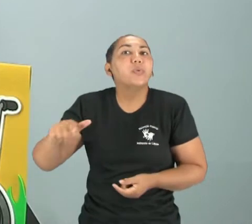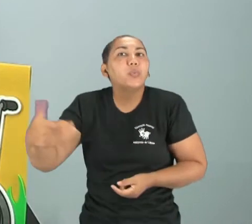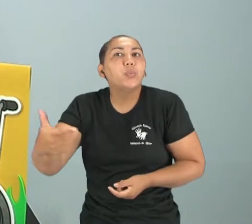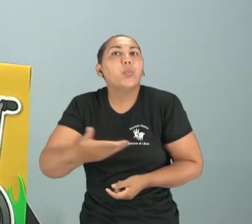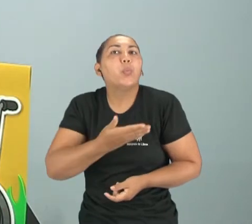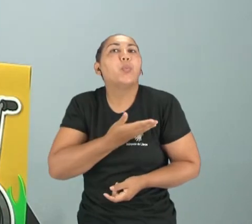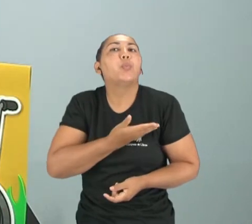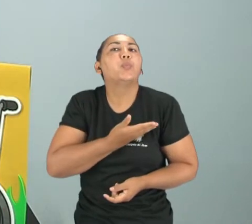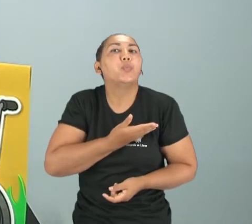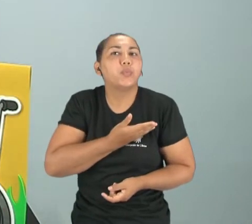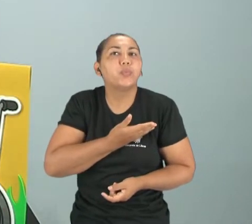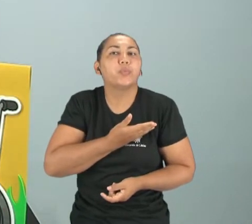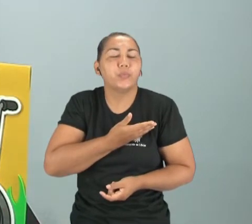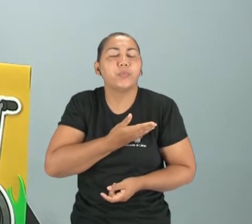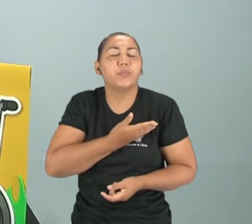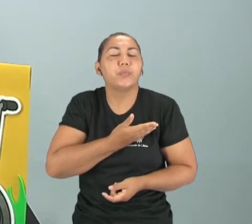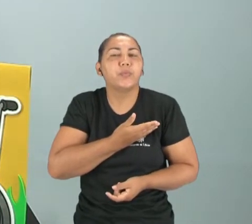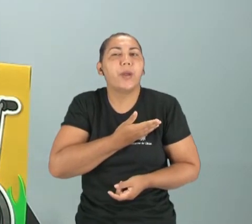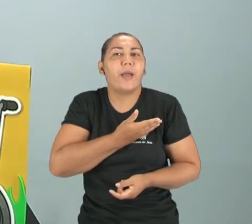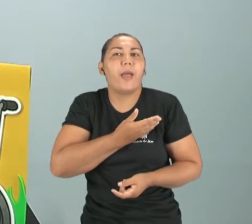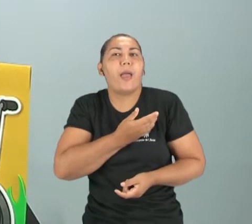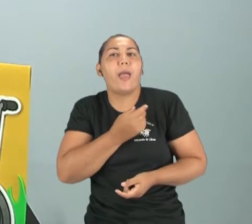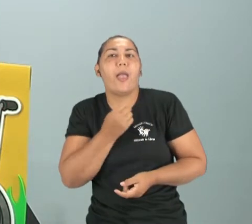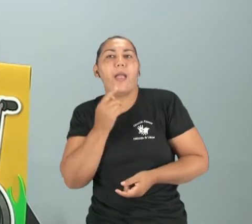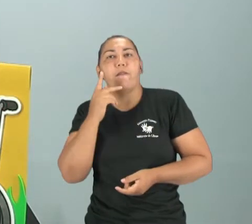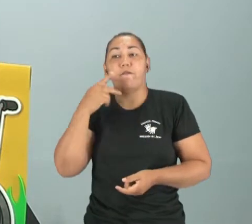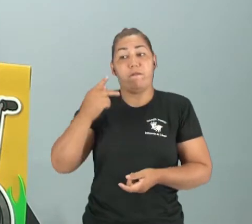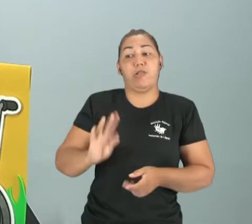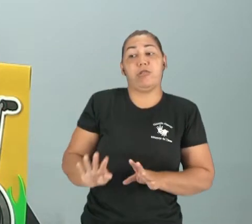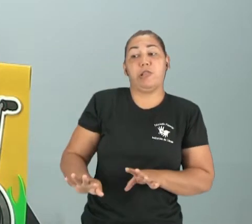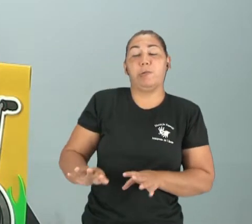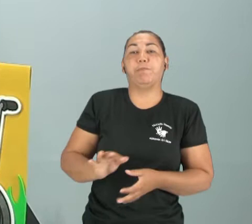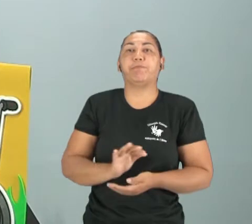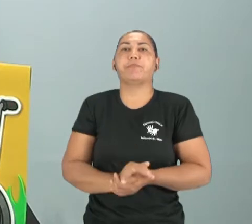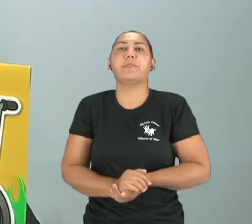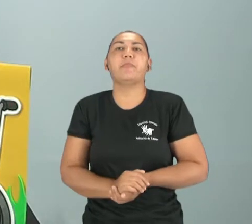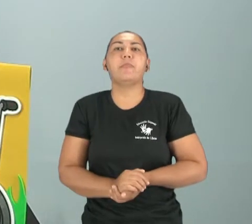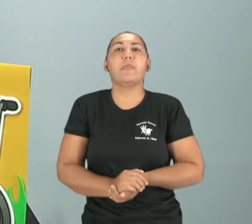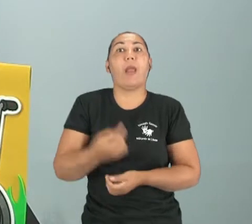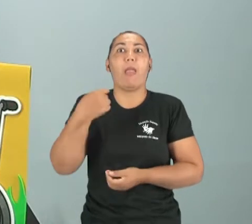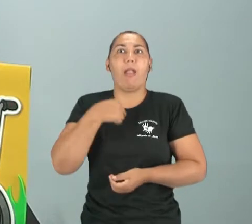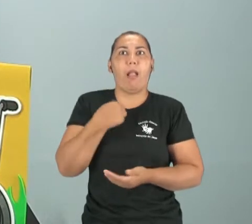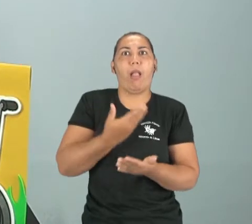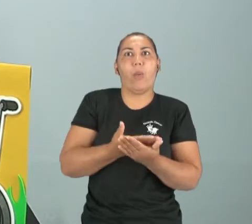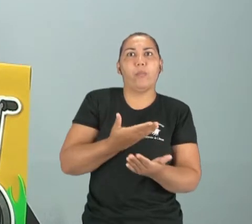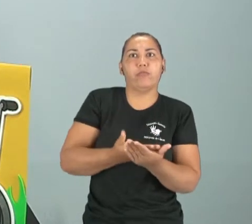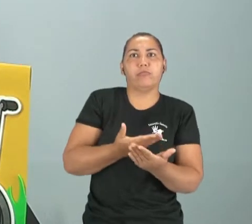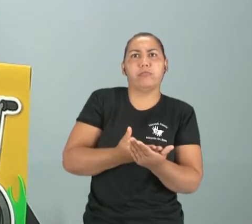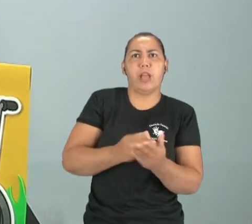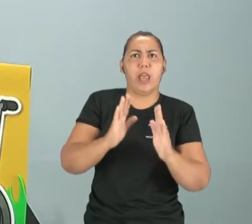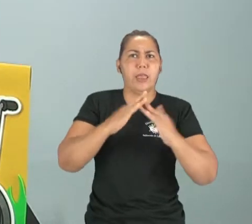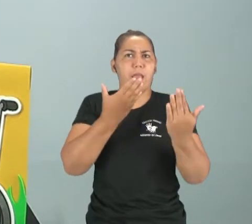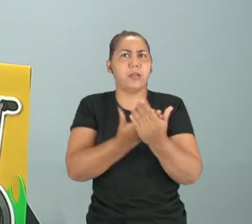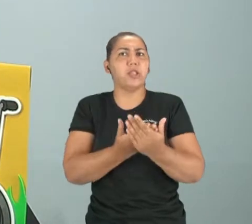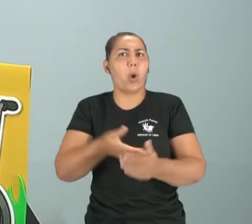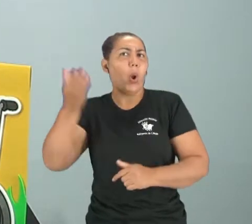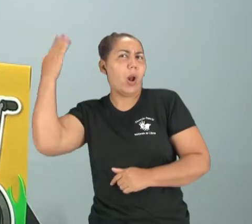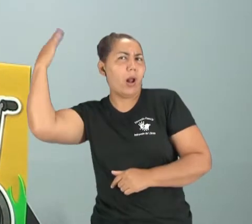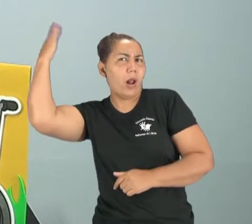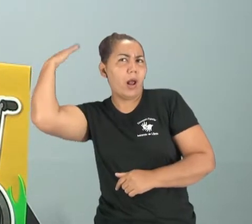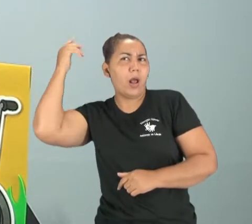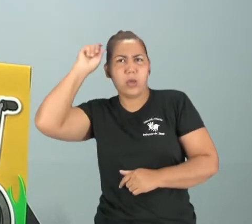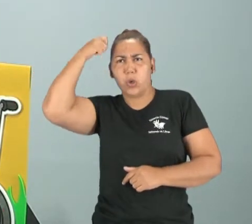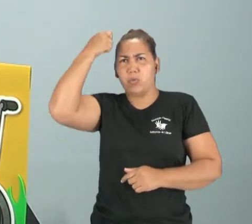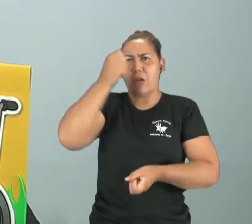assim, mas eu estudei lá na escola que os negros eram escravos, que eles eram escravizados, que eles